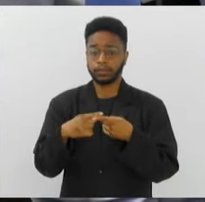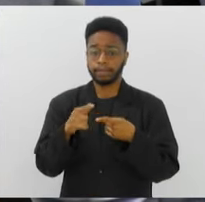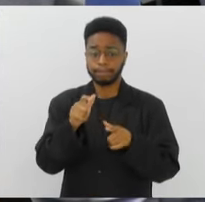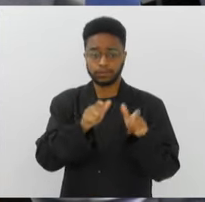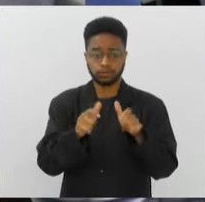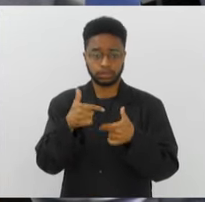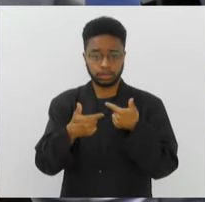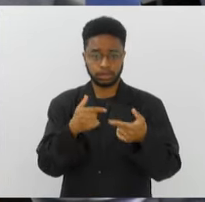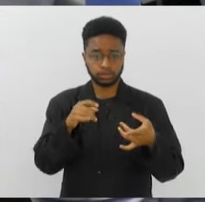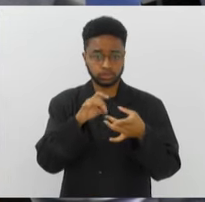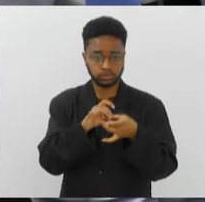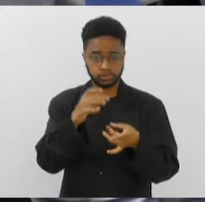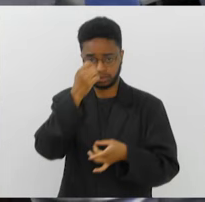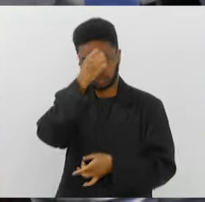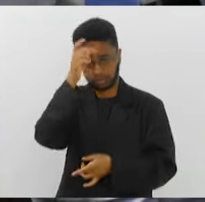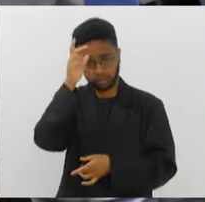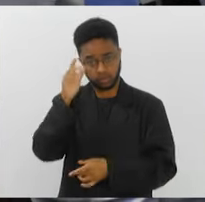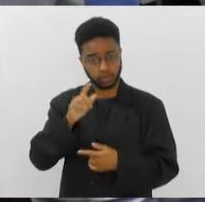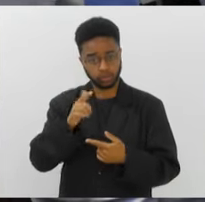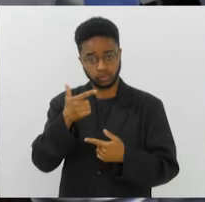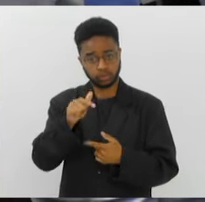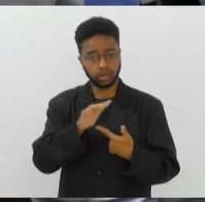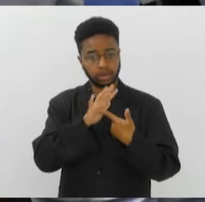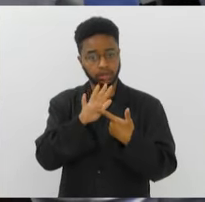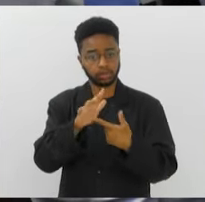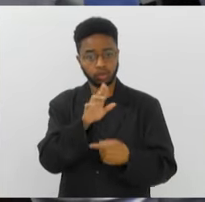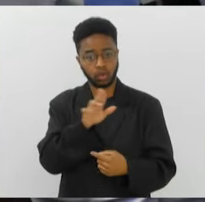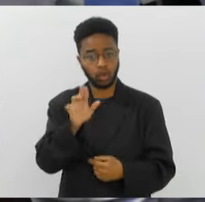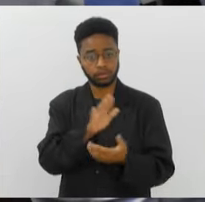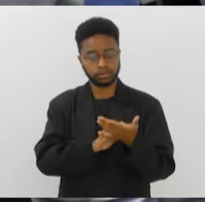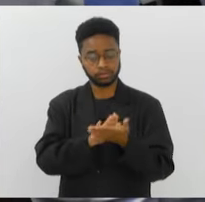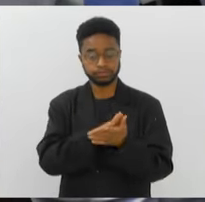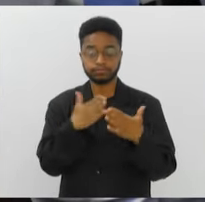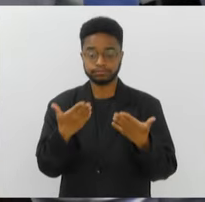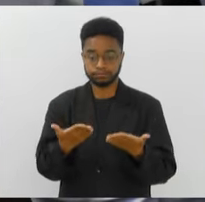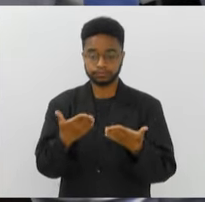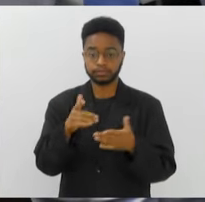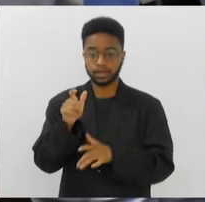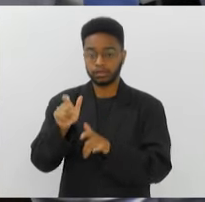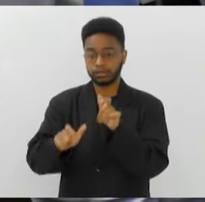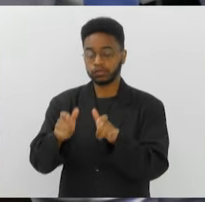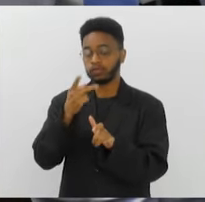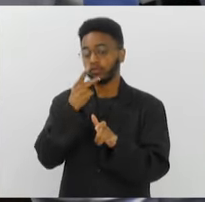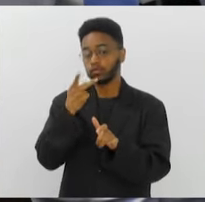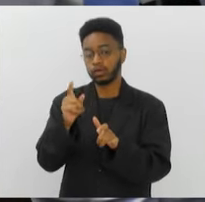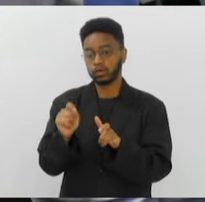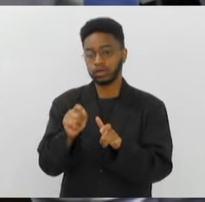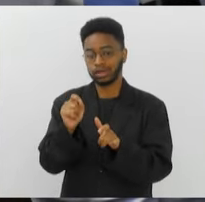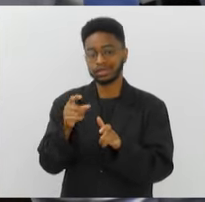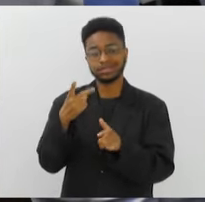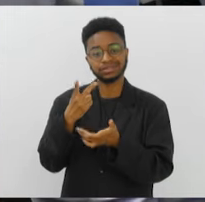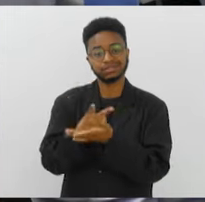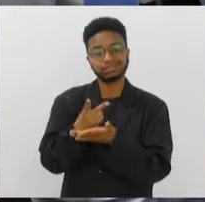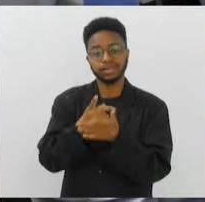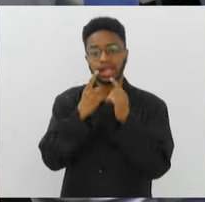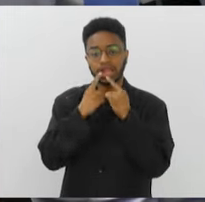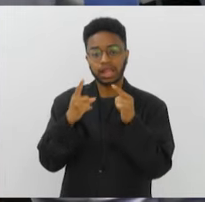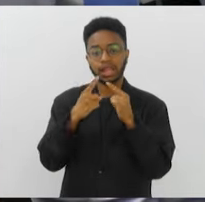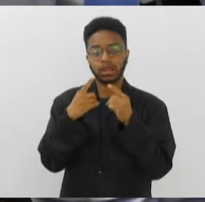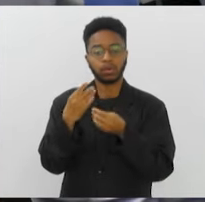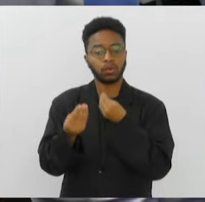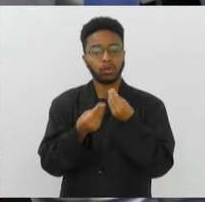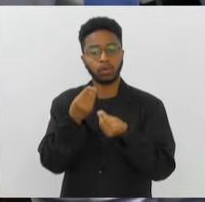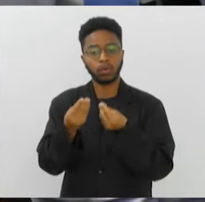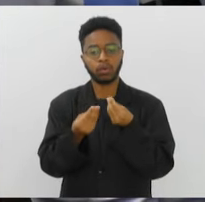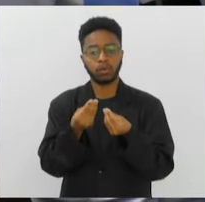que estar identificado? E aí nós começamos a ouvir os trabalhadores, deputado Rodrigo Amorim. Eram só reclamações da forma